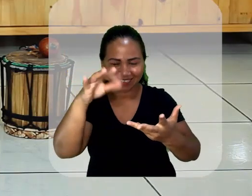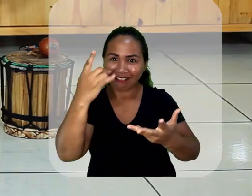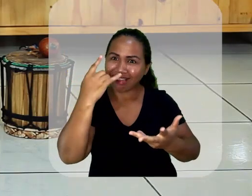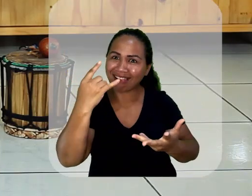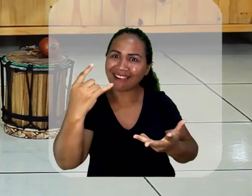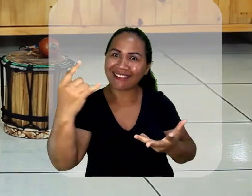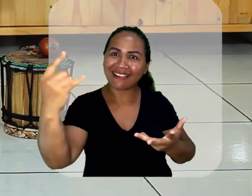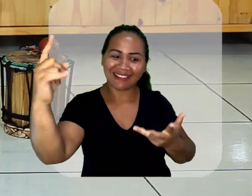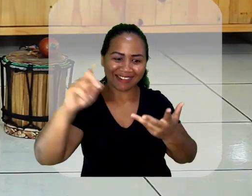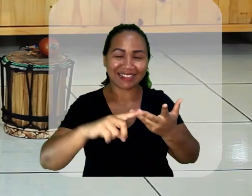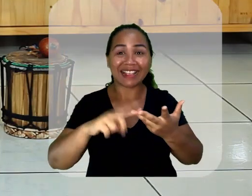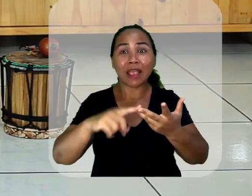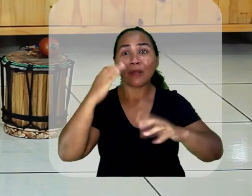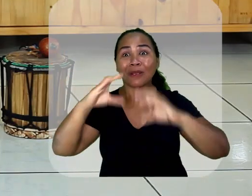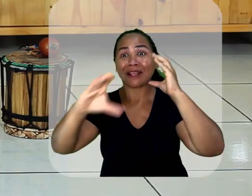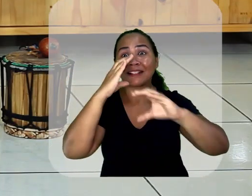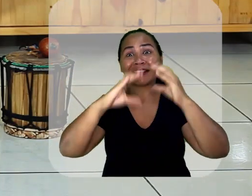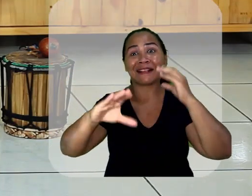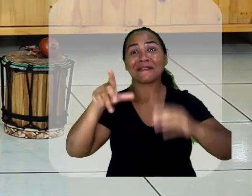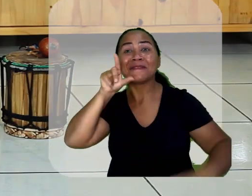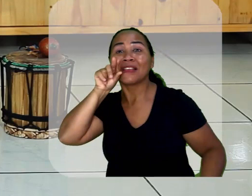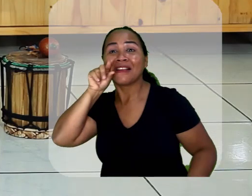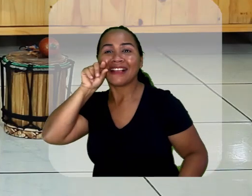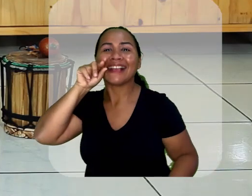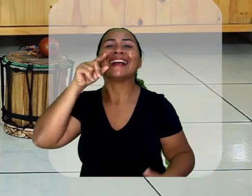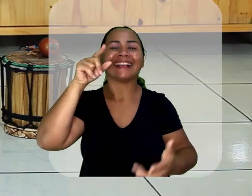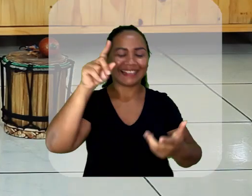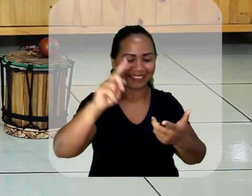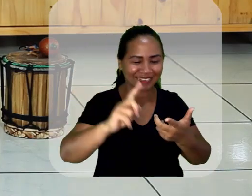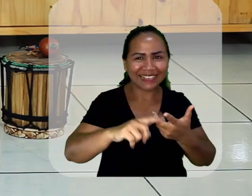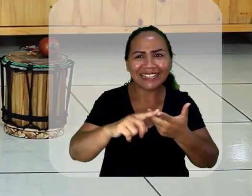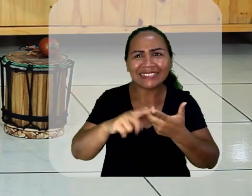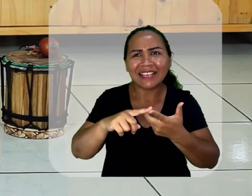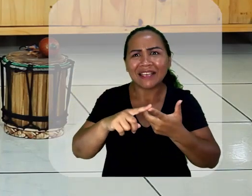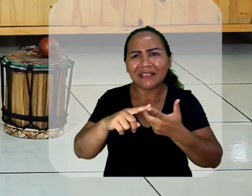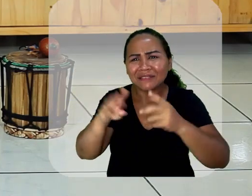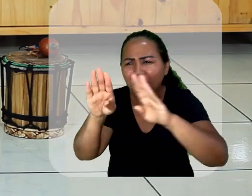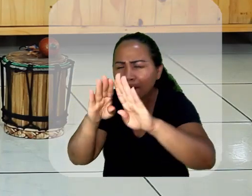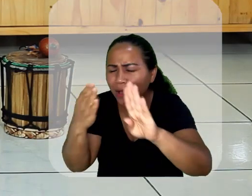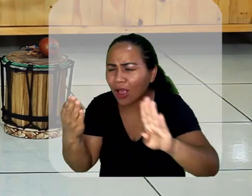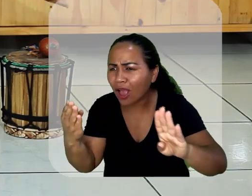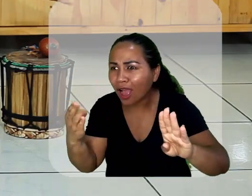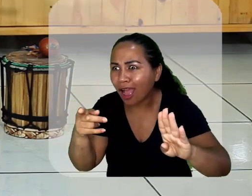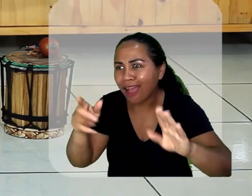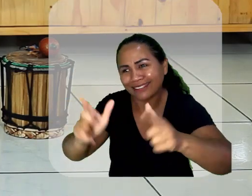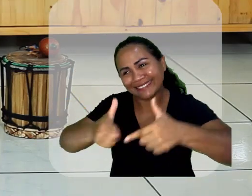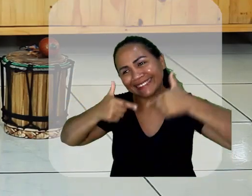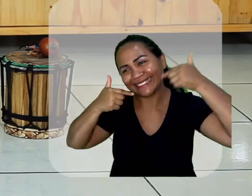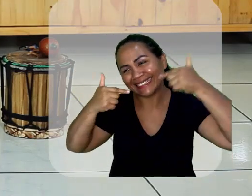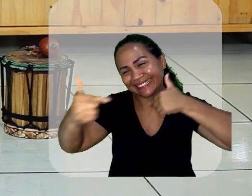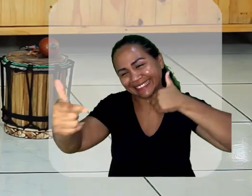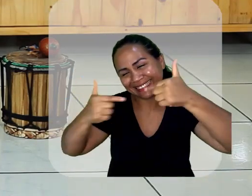tem o cantar do roxinol lá no portão. a portinha aberta do teu riso,